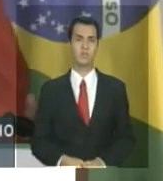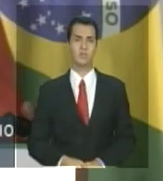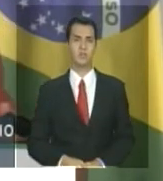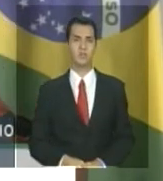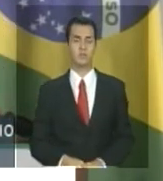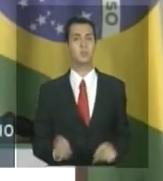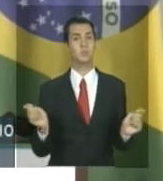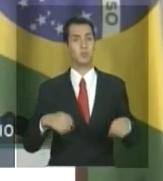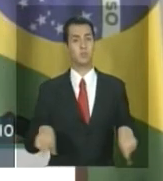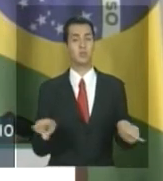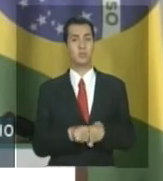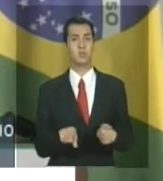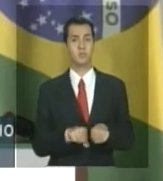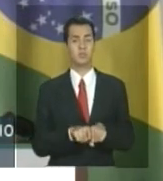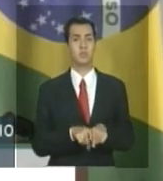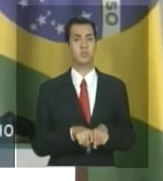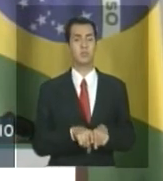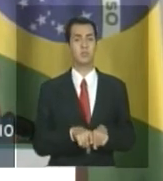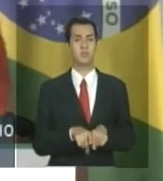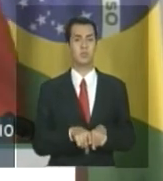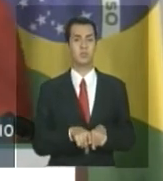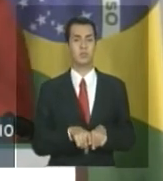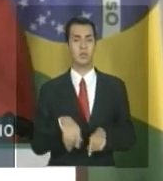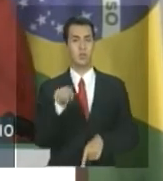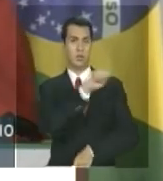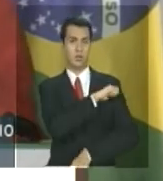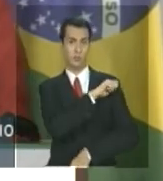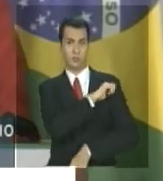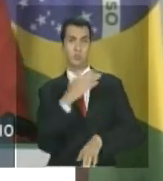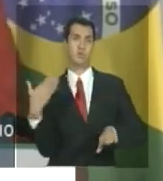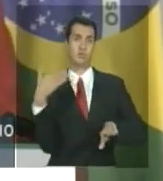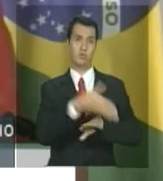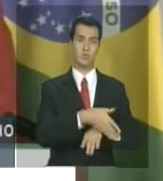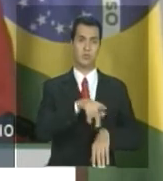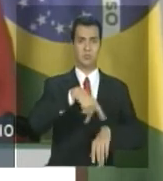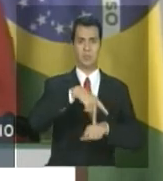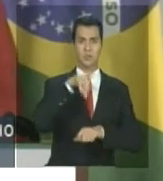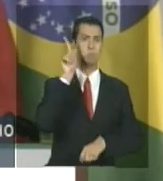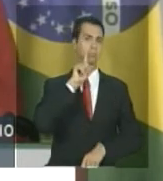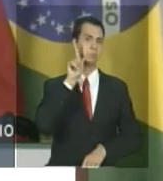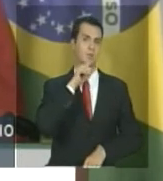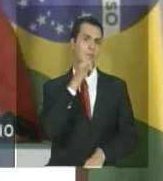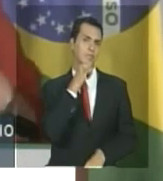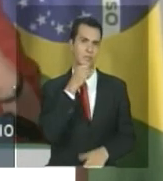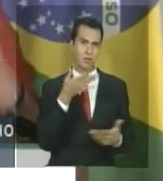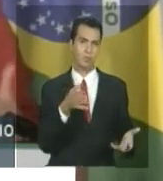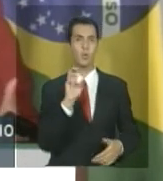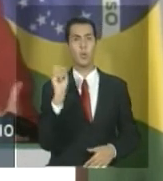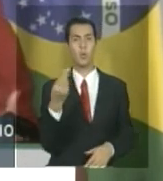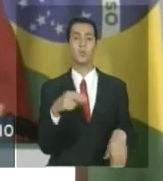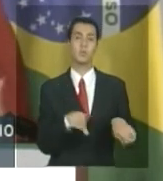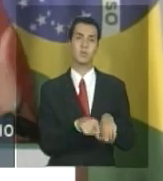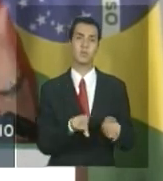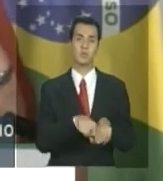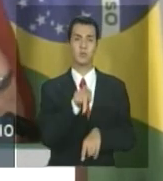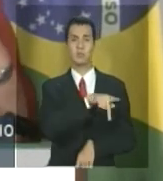trazendo estudantes para países como os Estados Unidos, quanto contratando por